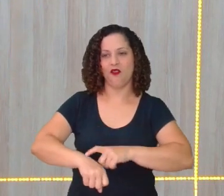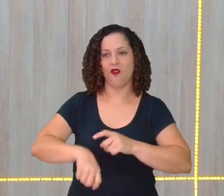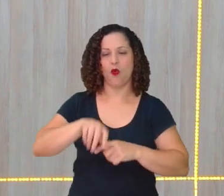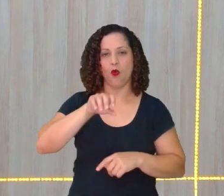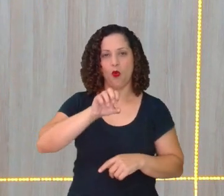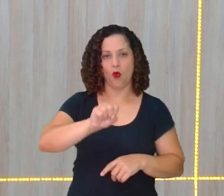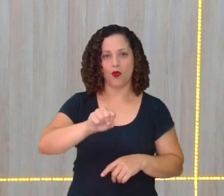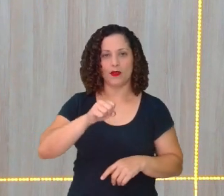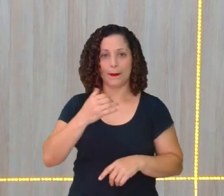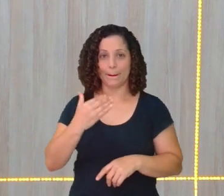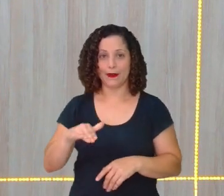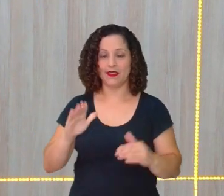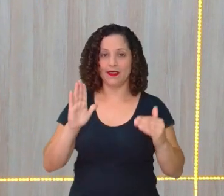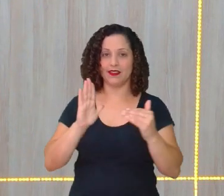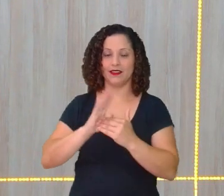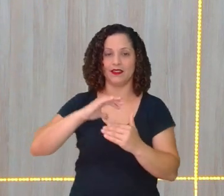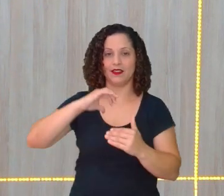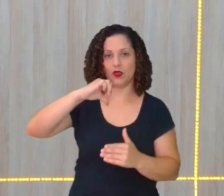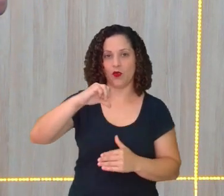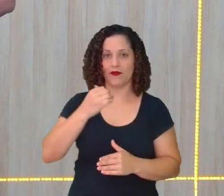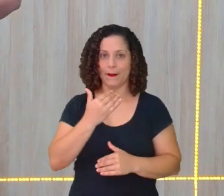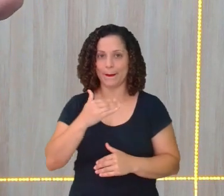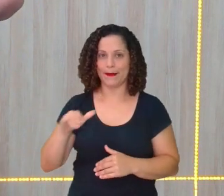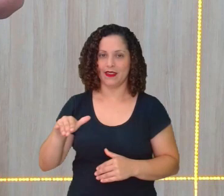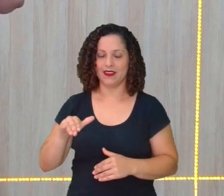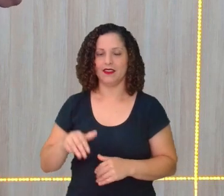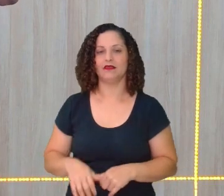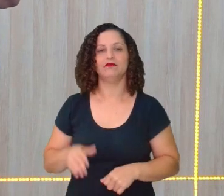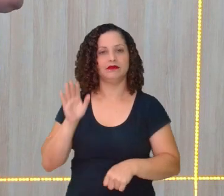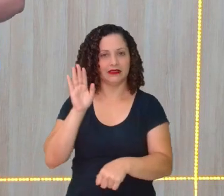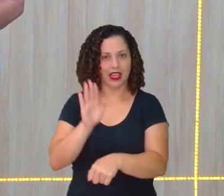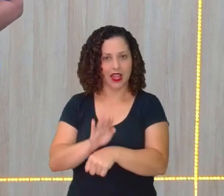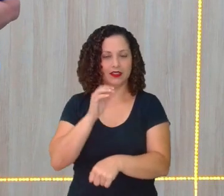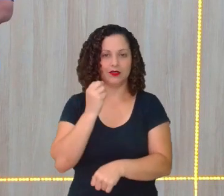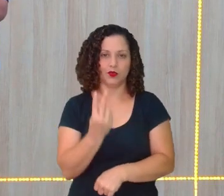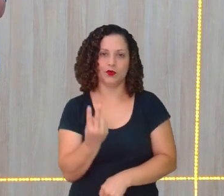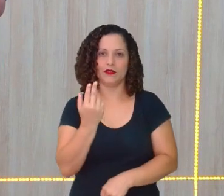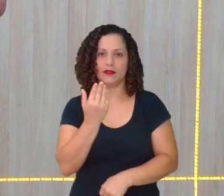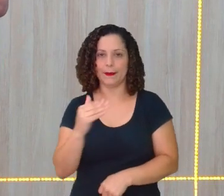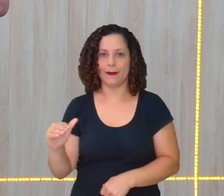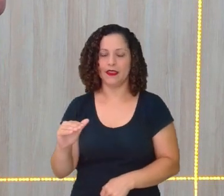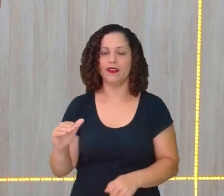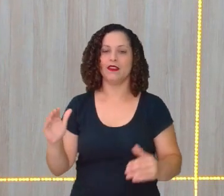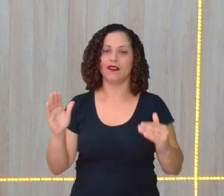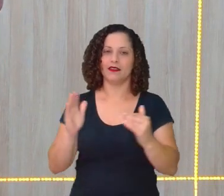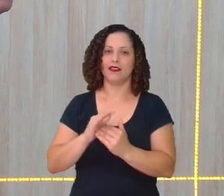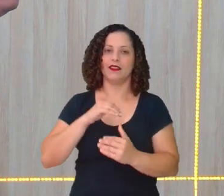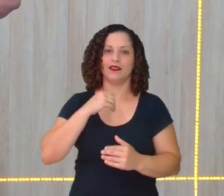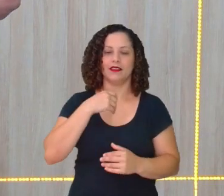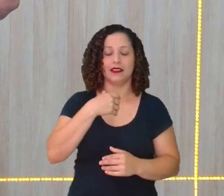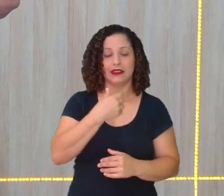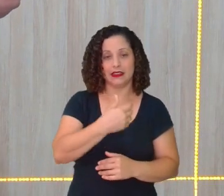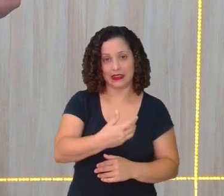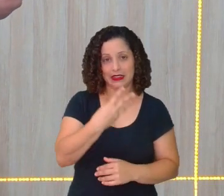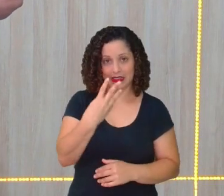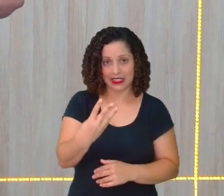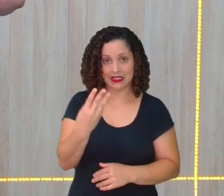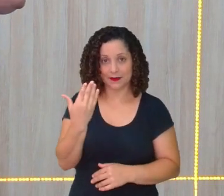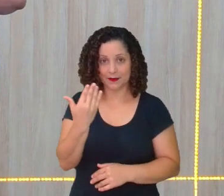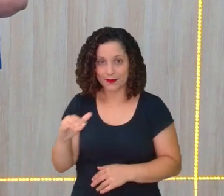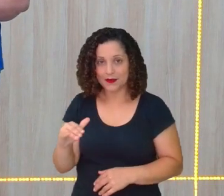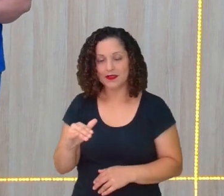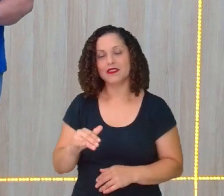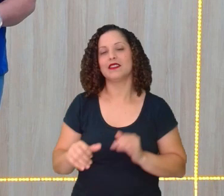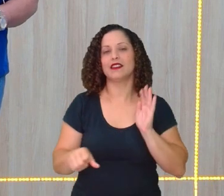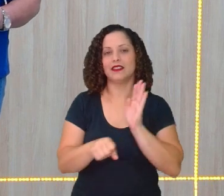8h30 às 9h30, das 14h às 15h30. Então, mostrando aí o horário que acontece a aula de vocês.